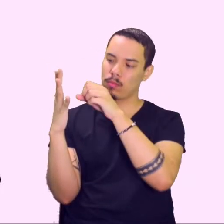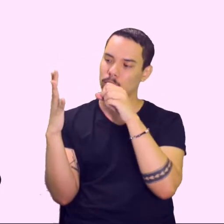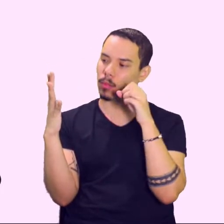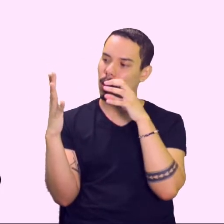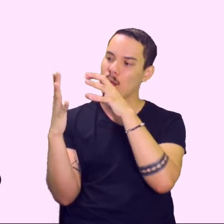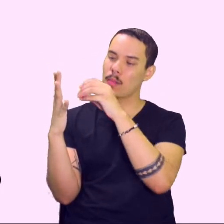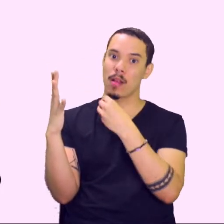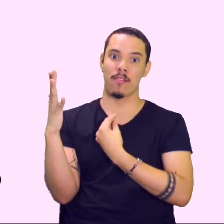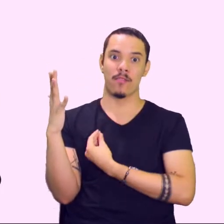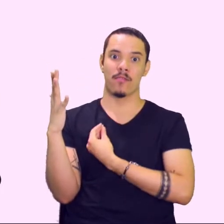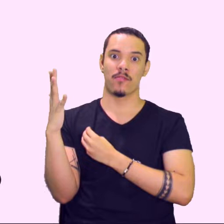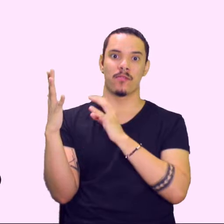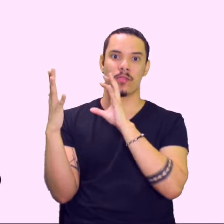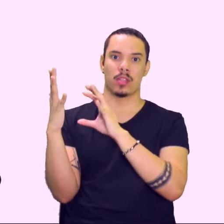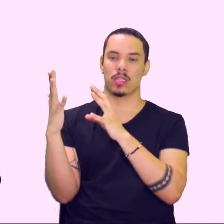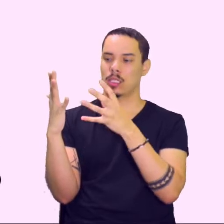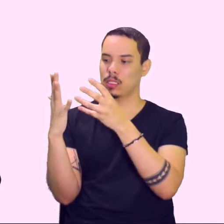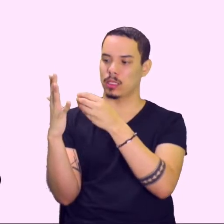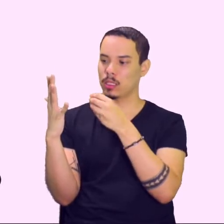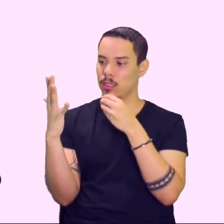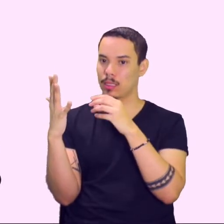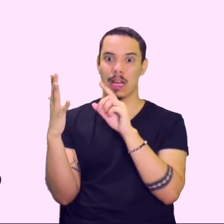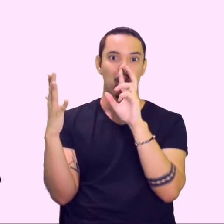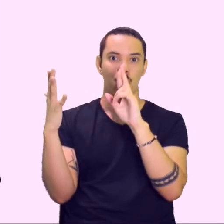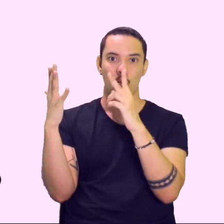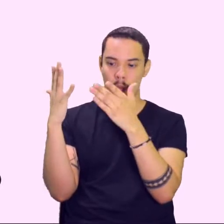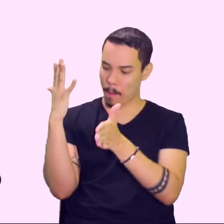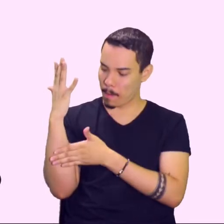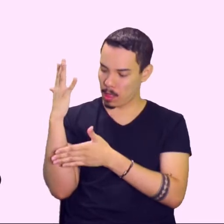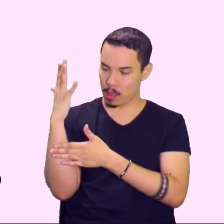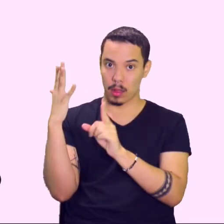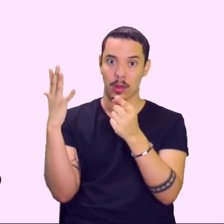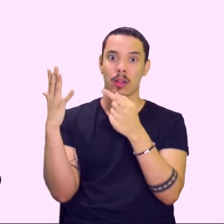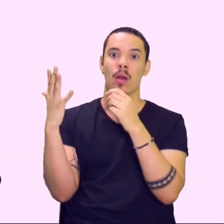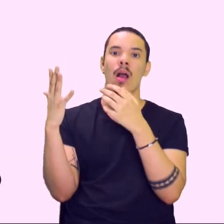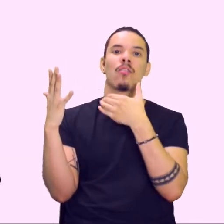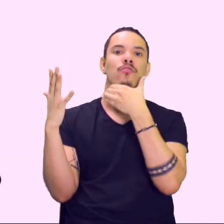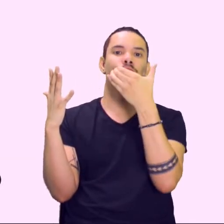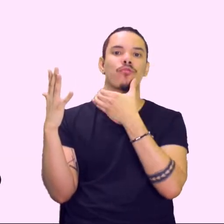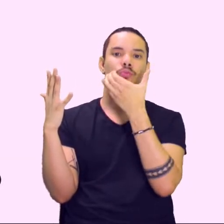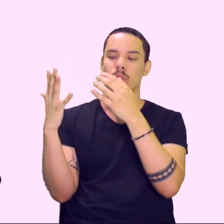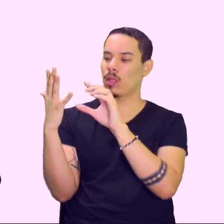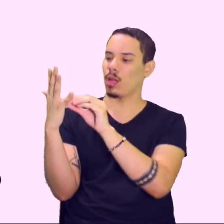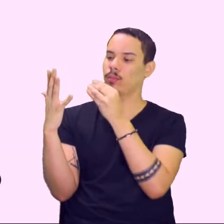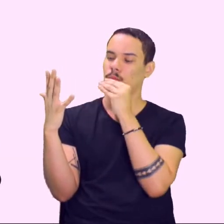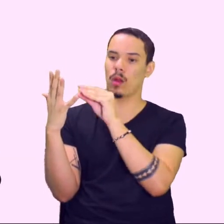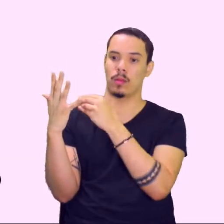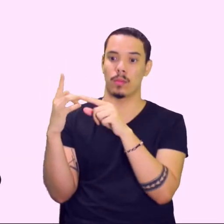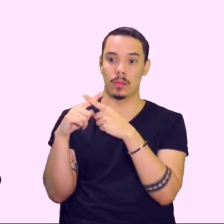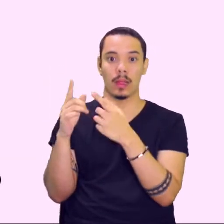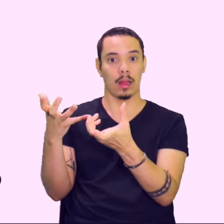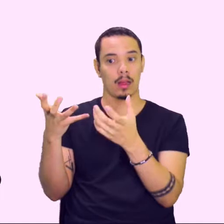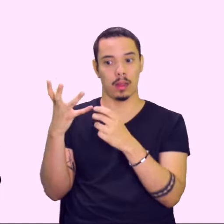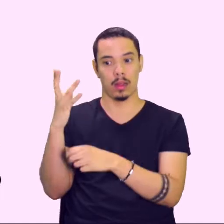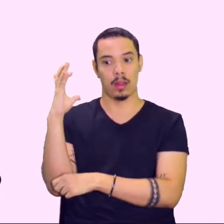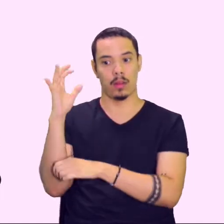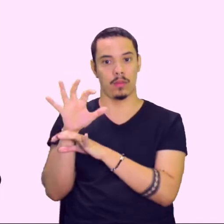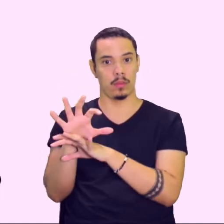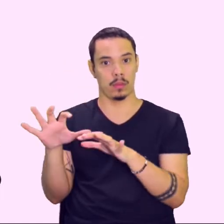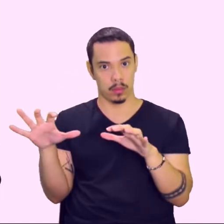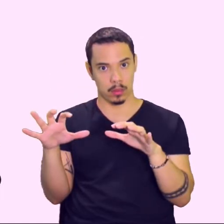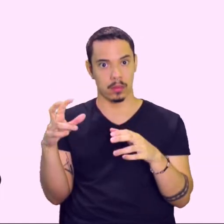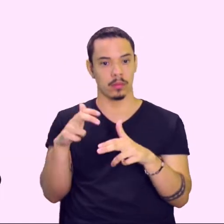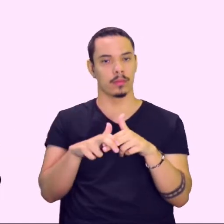vive da castanha. Da castanha. Não da madeira. Não da madeira. Então ele quer aquela árvore em pé. Muito bem. Então aí esse caso aí seria, né,